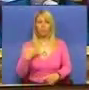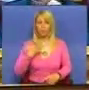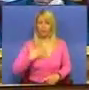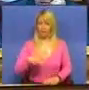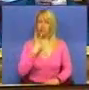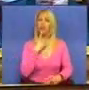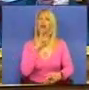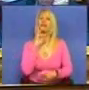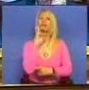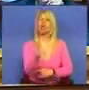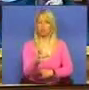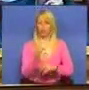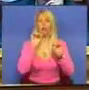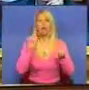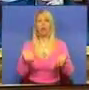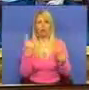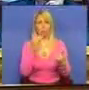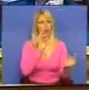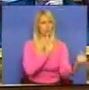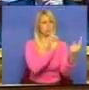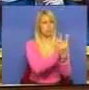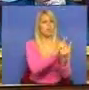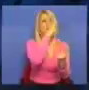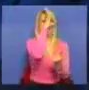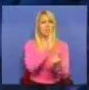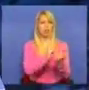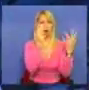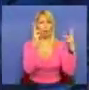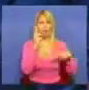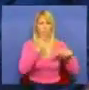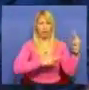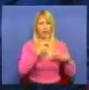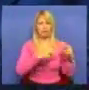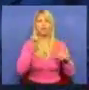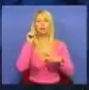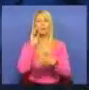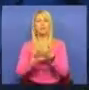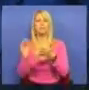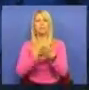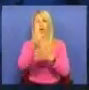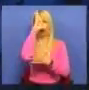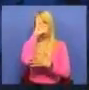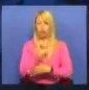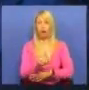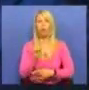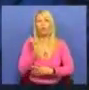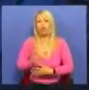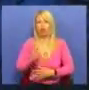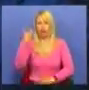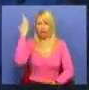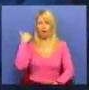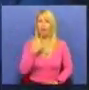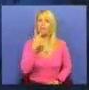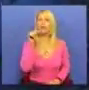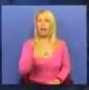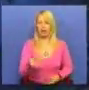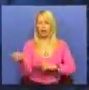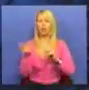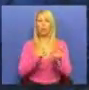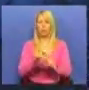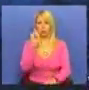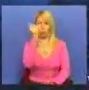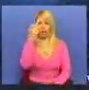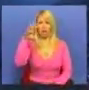de consultarmos o Ministério das Finanças e o Secretário de Estado, àquilo que já foi dito neste debate. O IRC pago